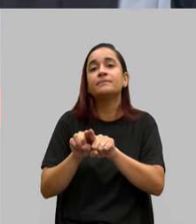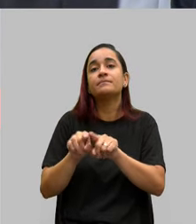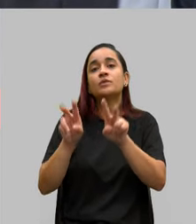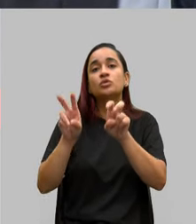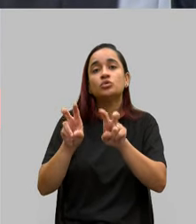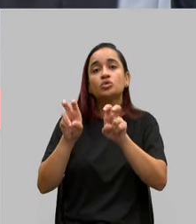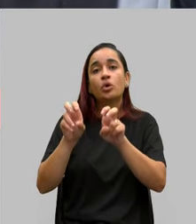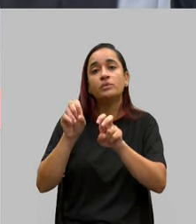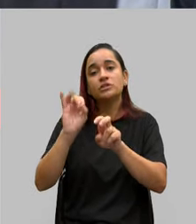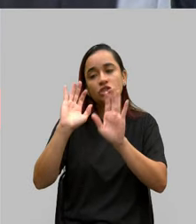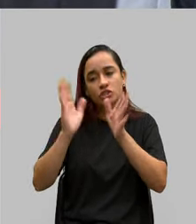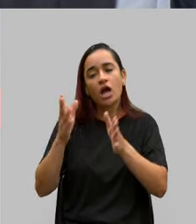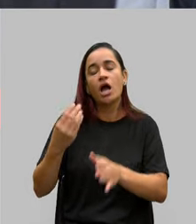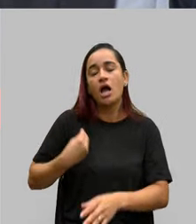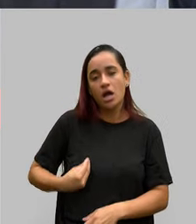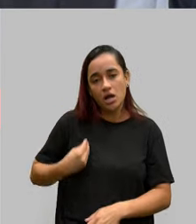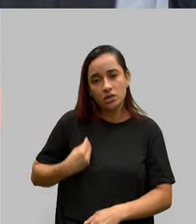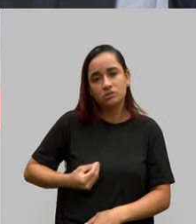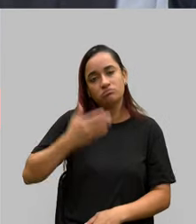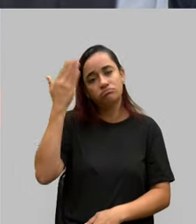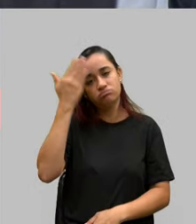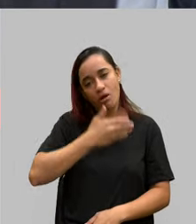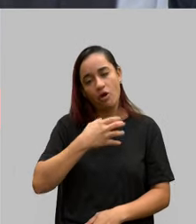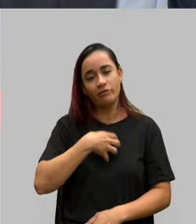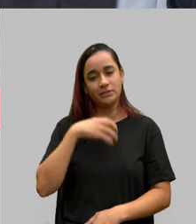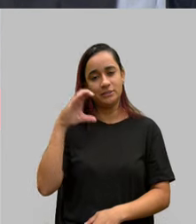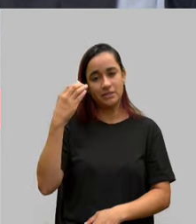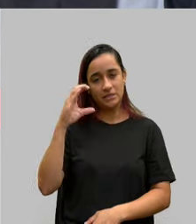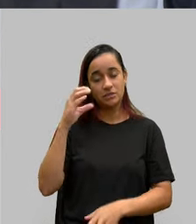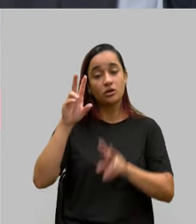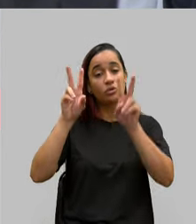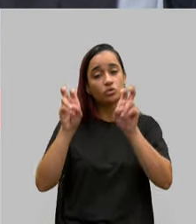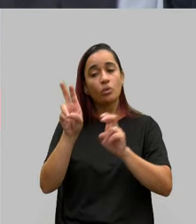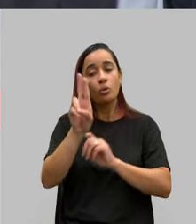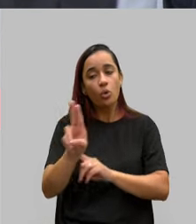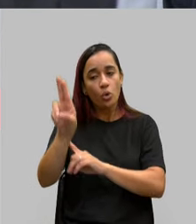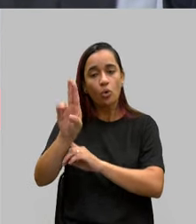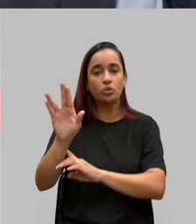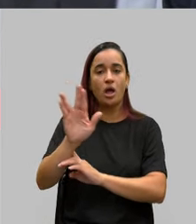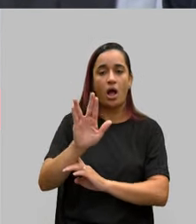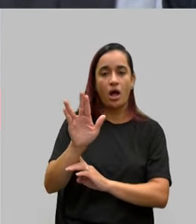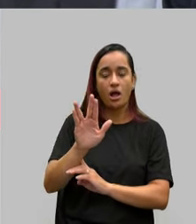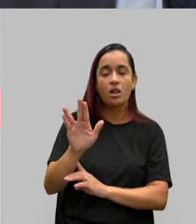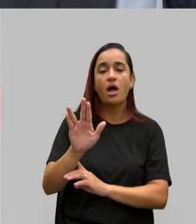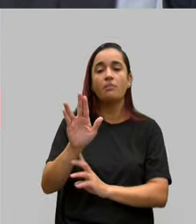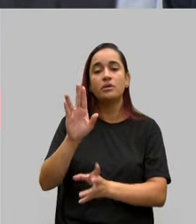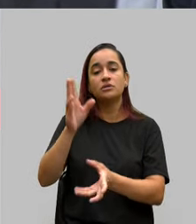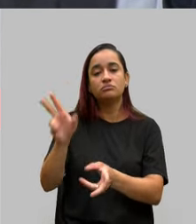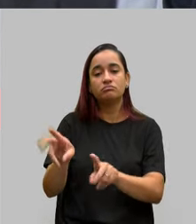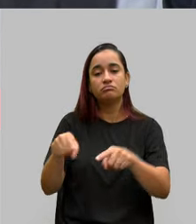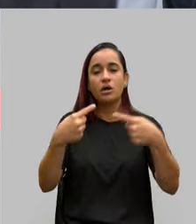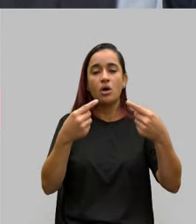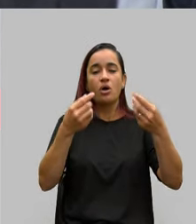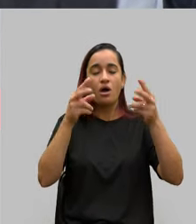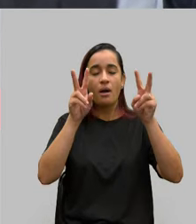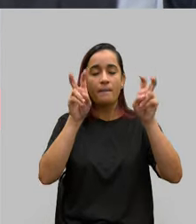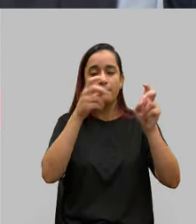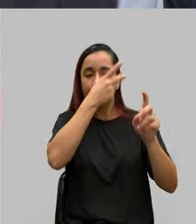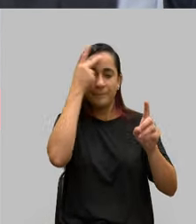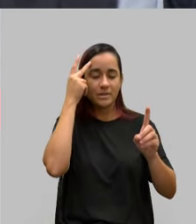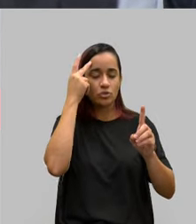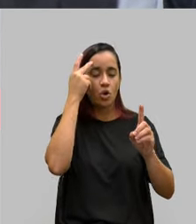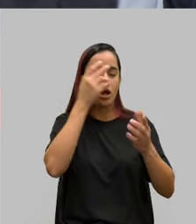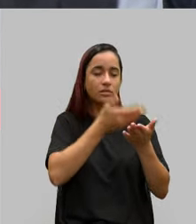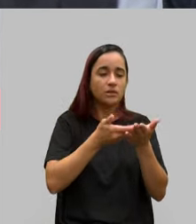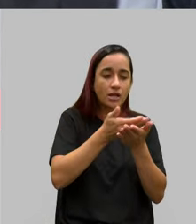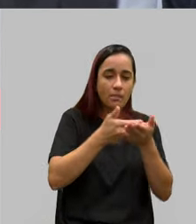evidência científicas para a o uso do canabidiol em relação à pessoa com Transtorno do espectro autista E aí